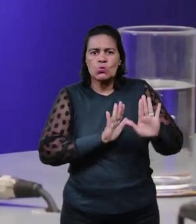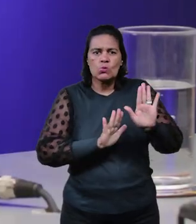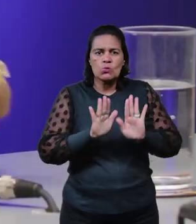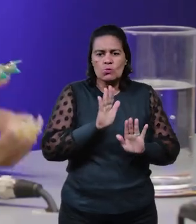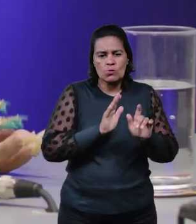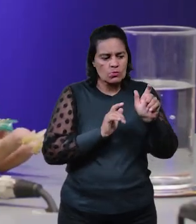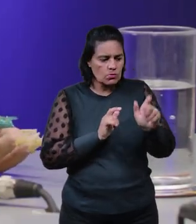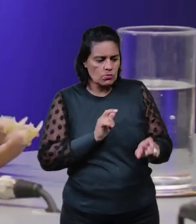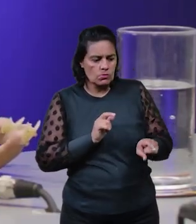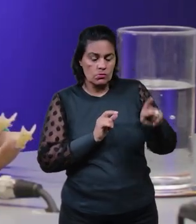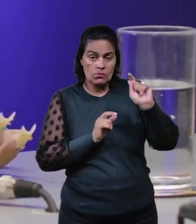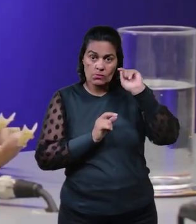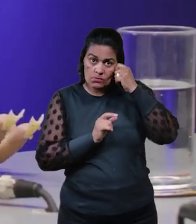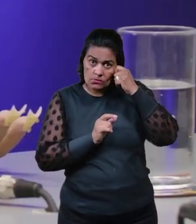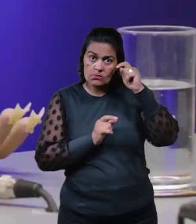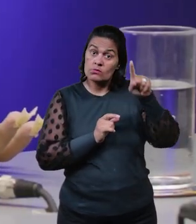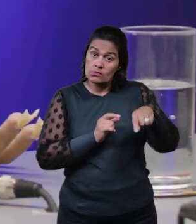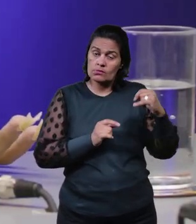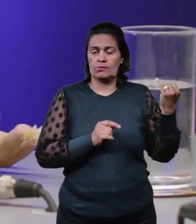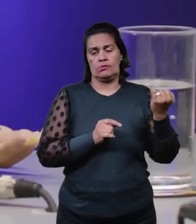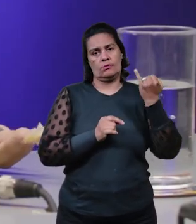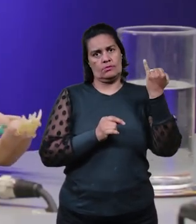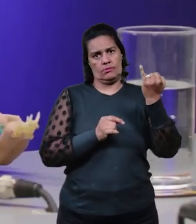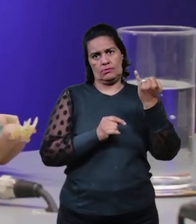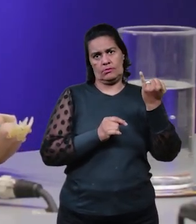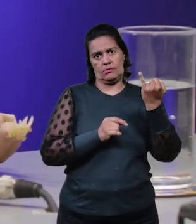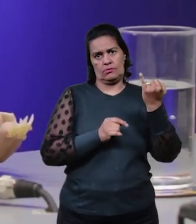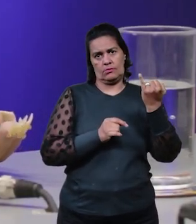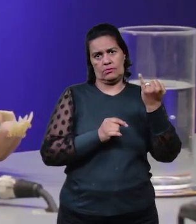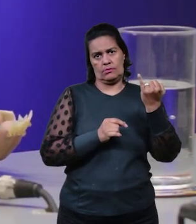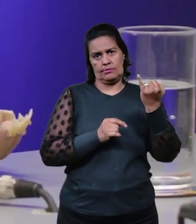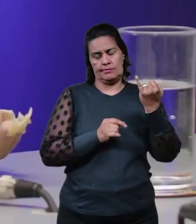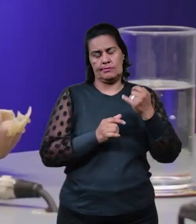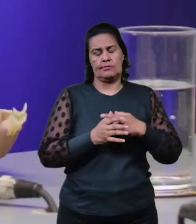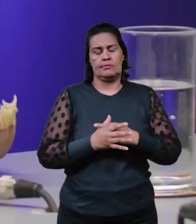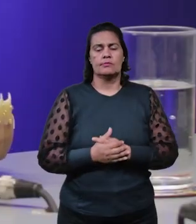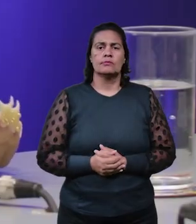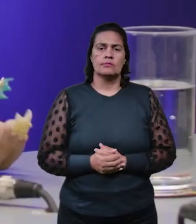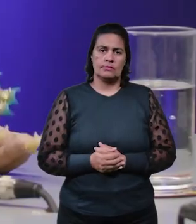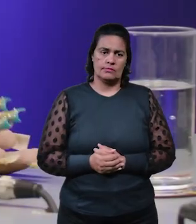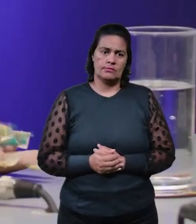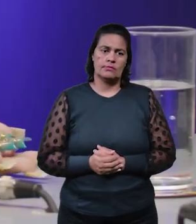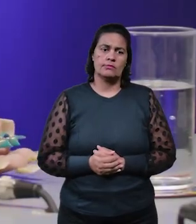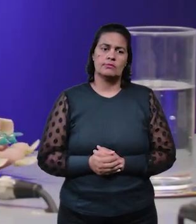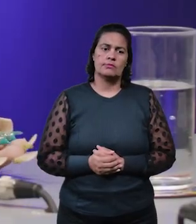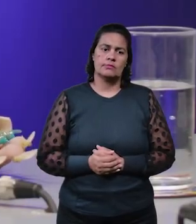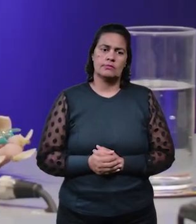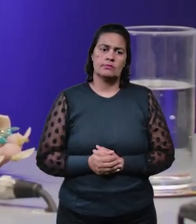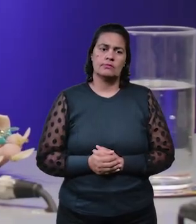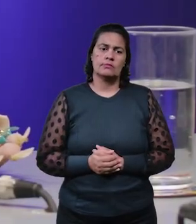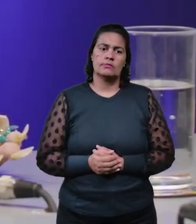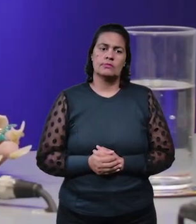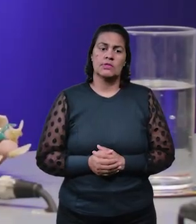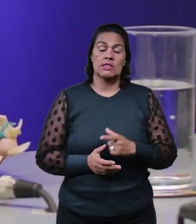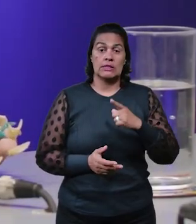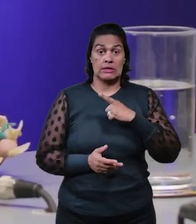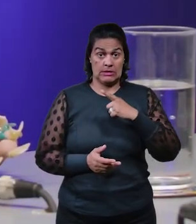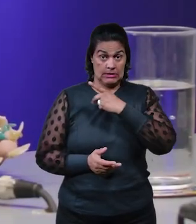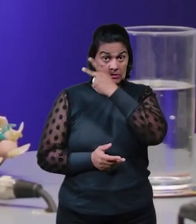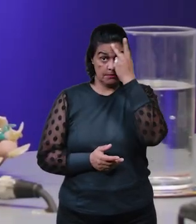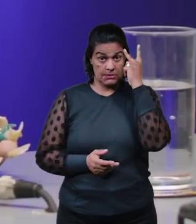pessoa preta, é algo muito importante, que difere, porque sentam pessoas na nossa